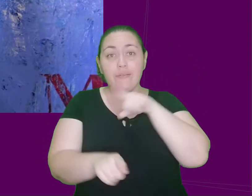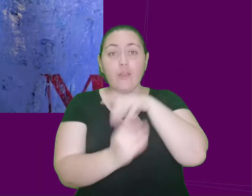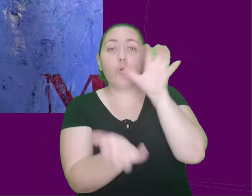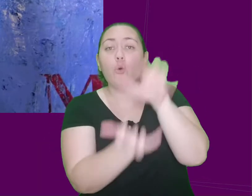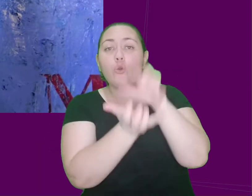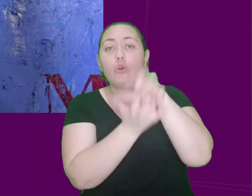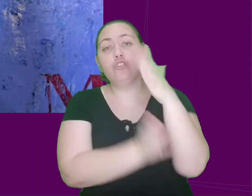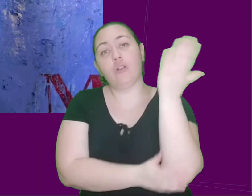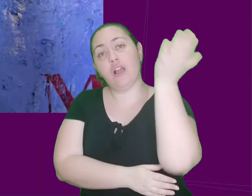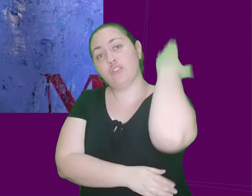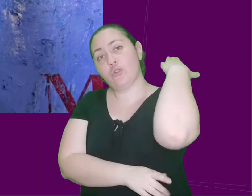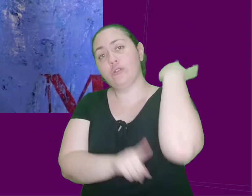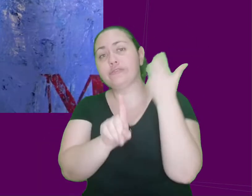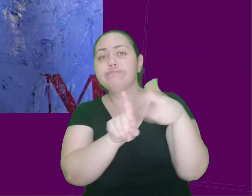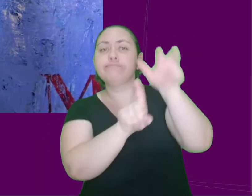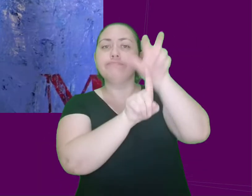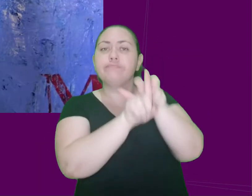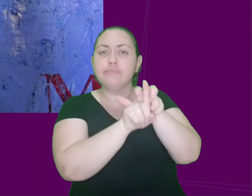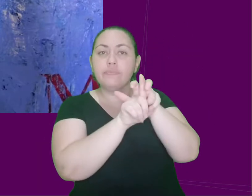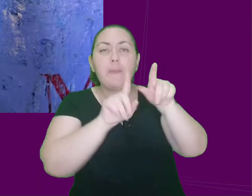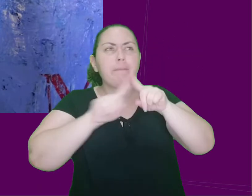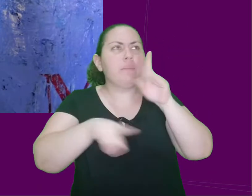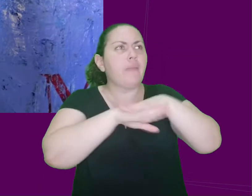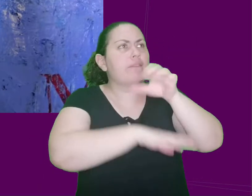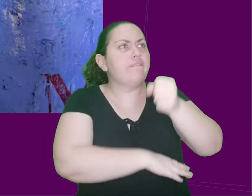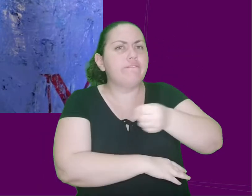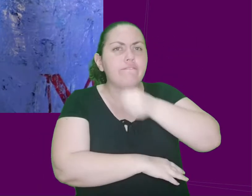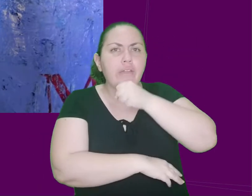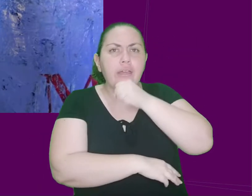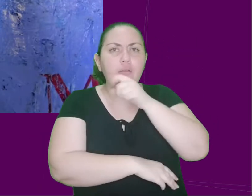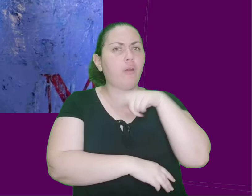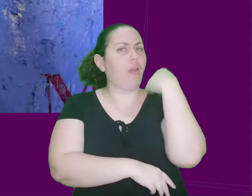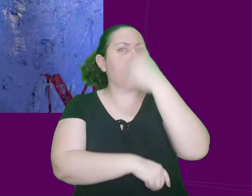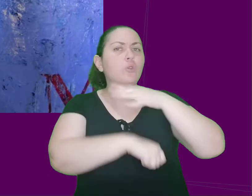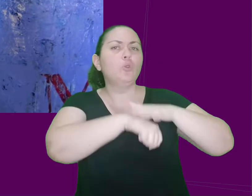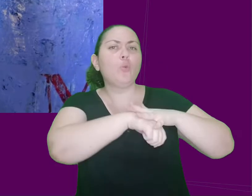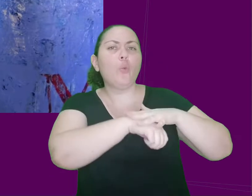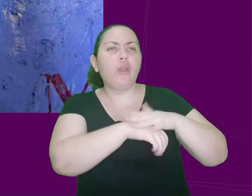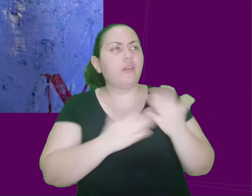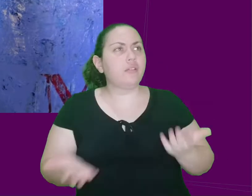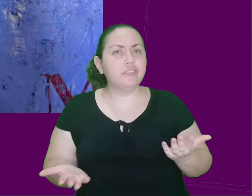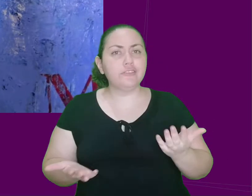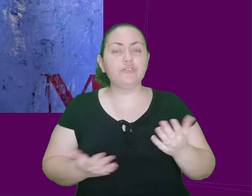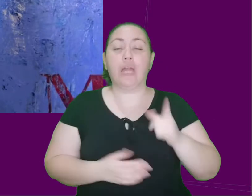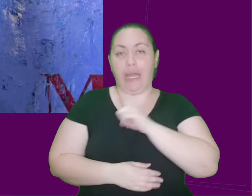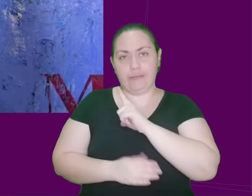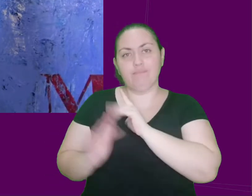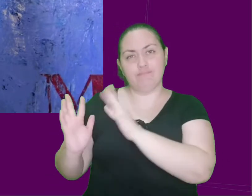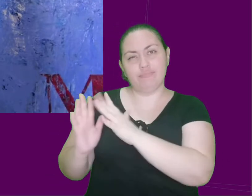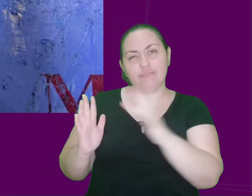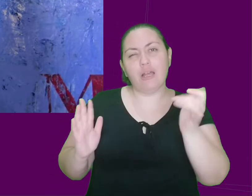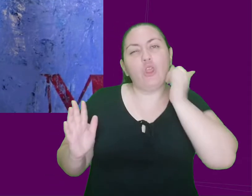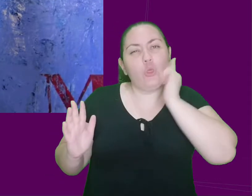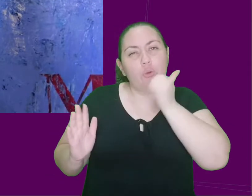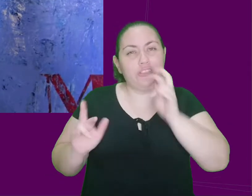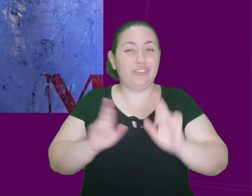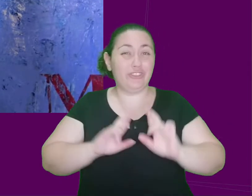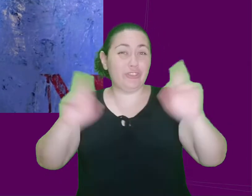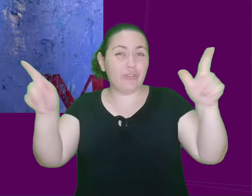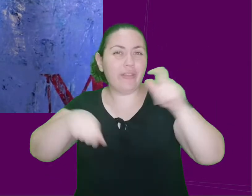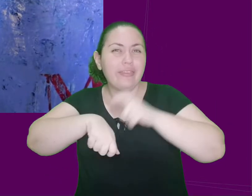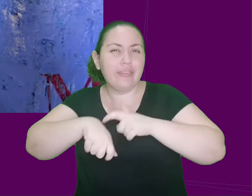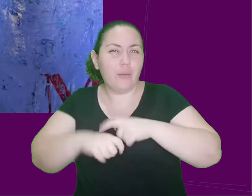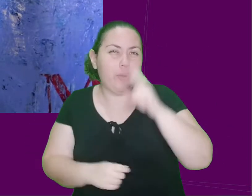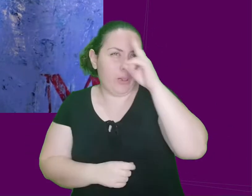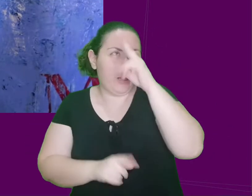um crocodilo nas costas, mas um crocodilo envelhecido e com um aspecto doentio. No instante da narração, diferente